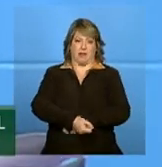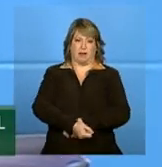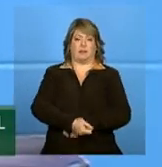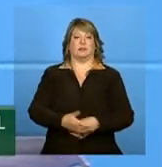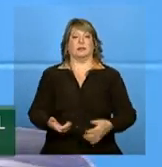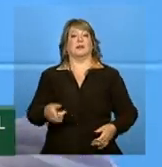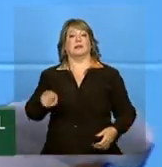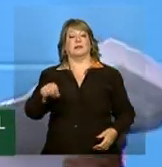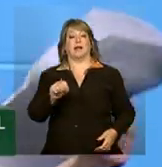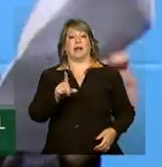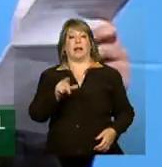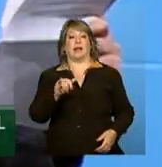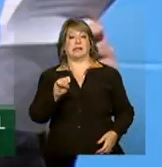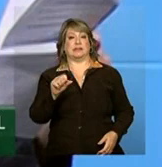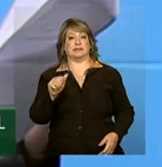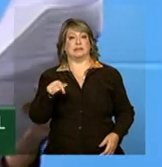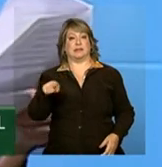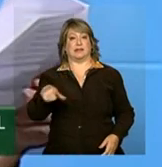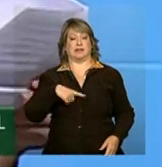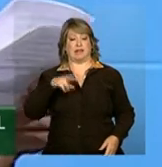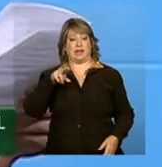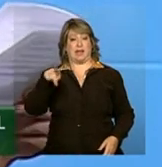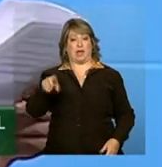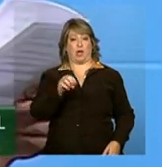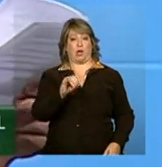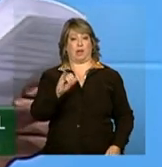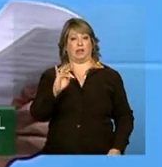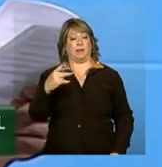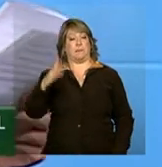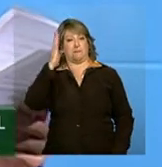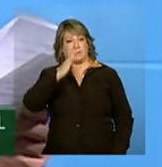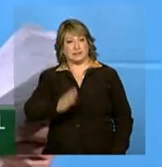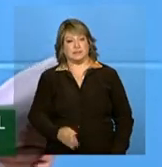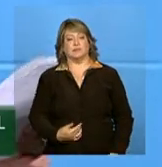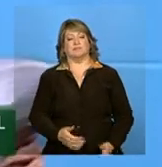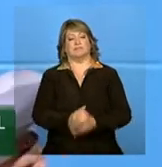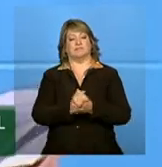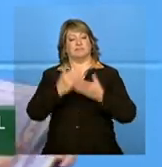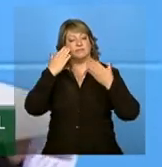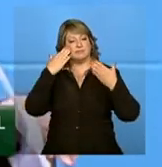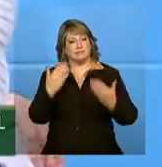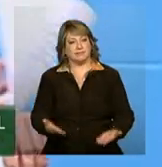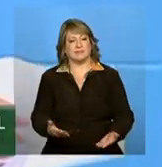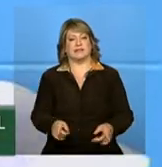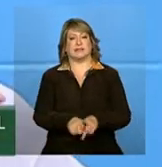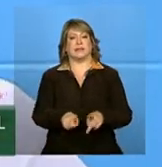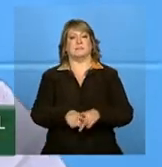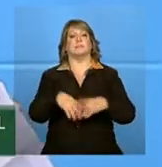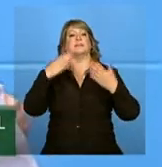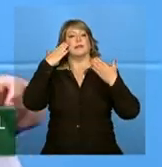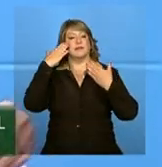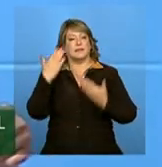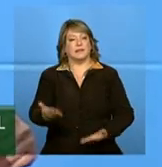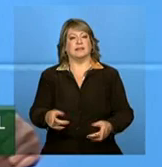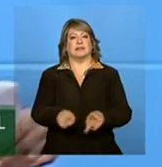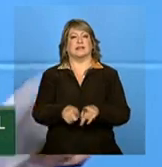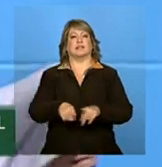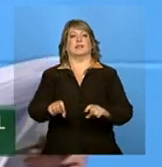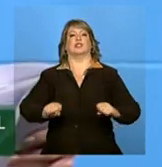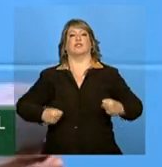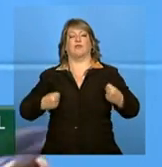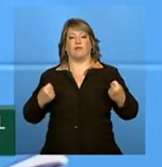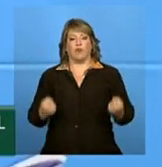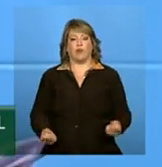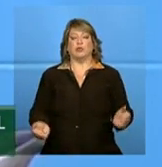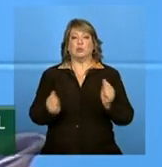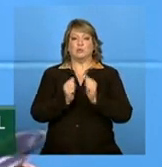pessoalmente, a Laís Abramo, aqui representando a OIT Brasil. Queria, né, agradecer por todo o esforço para, junto